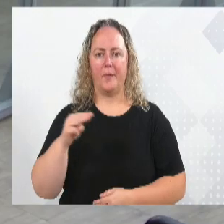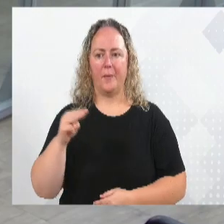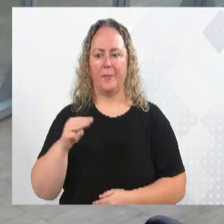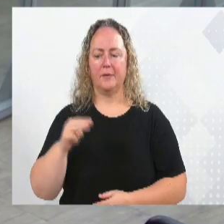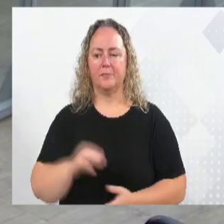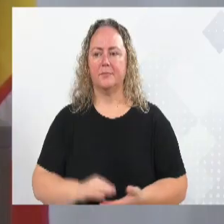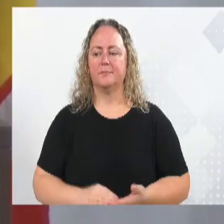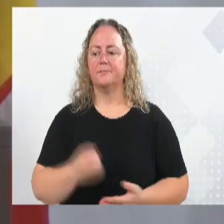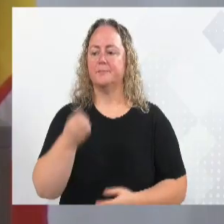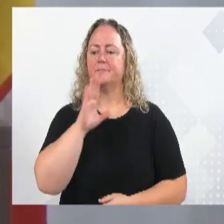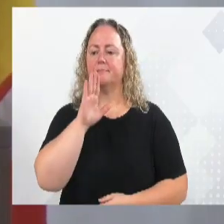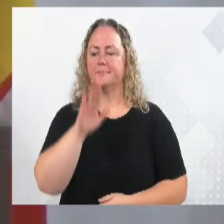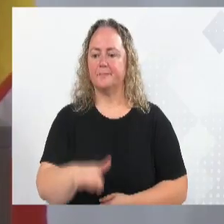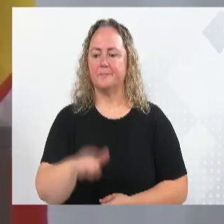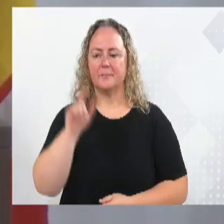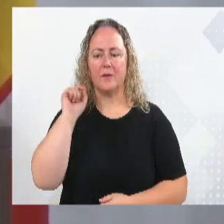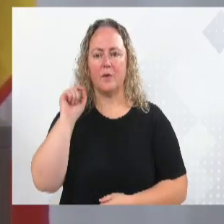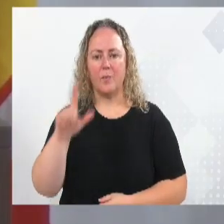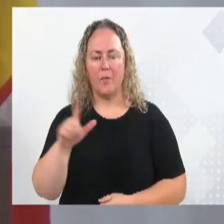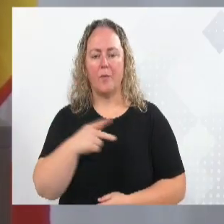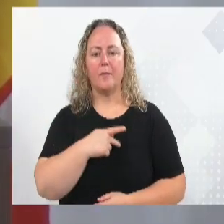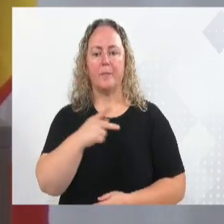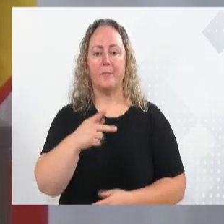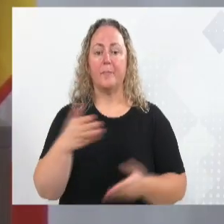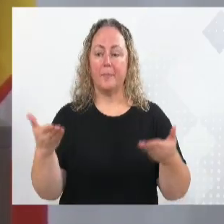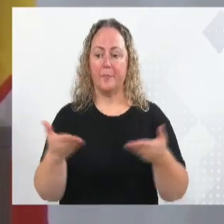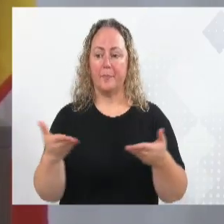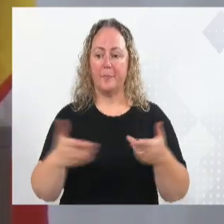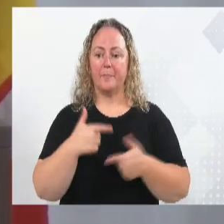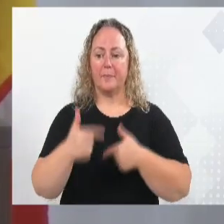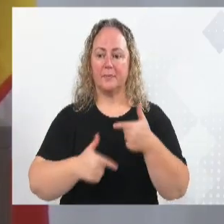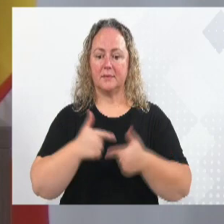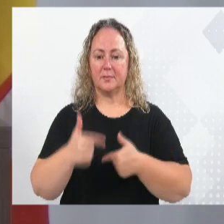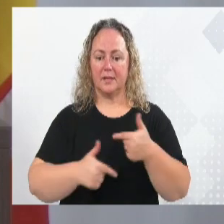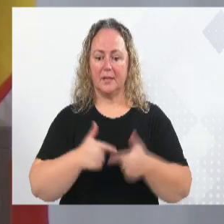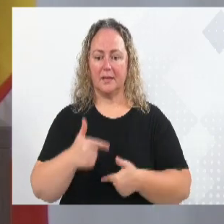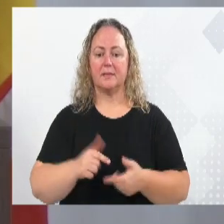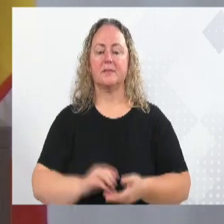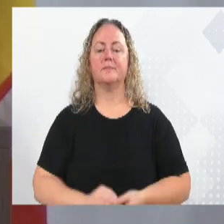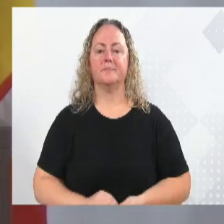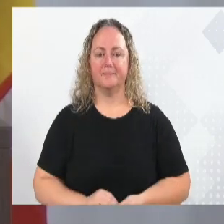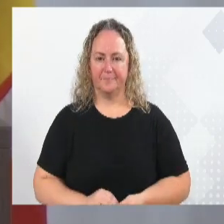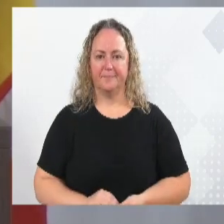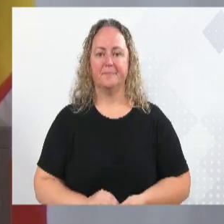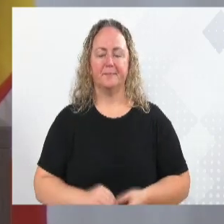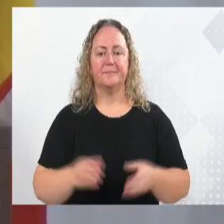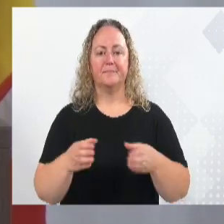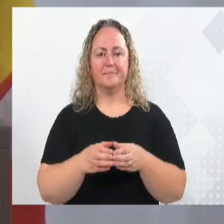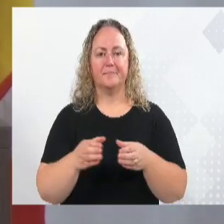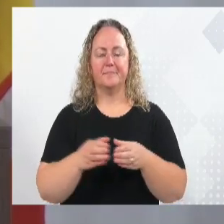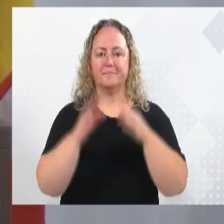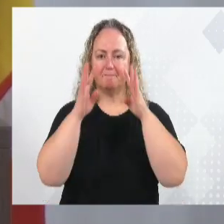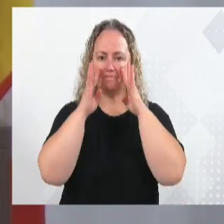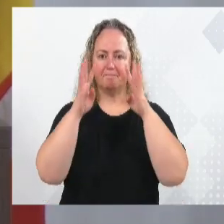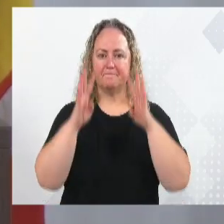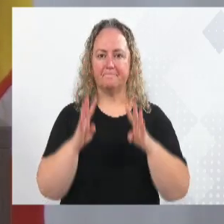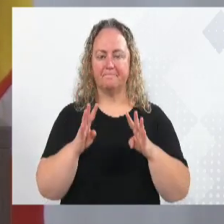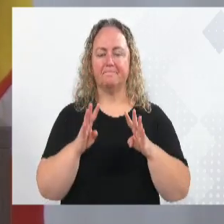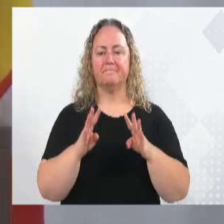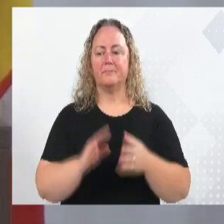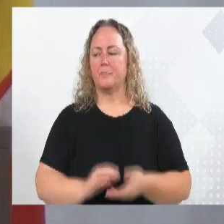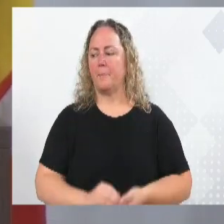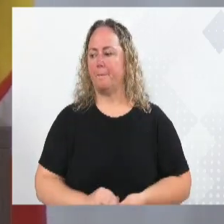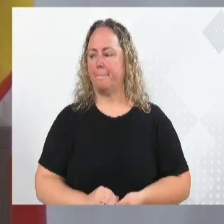Boa tarde Vereador Maurício gol que era presidente dos trabalhos dessa casa boa tarde senhores vereadores público que nos assiste aqui em suas residências